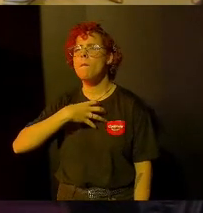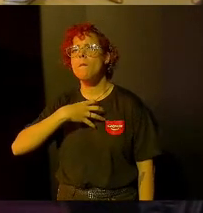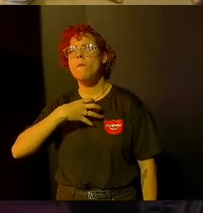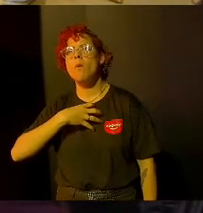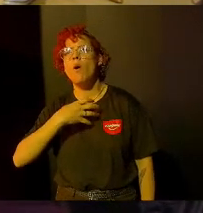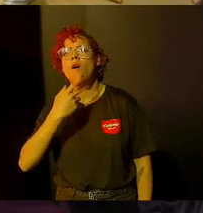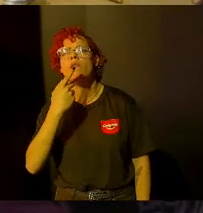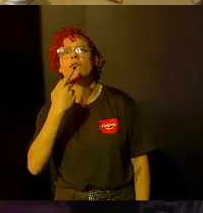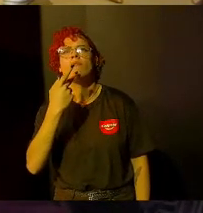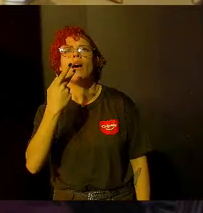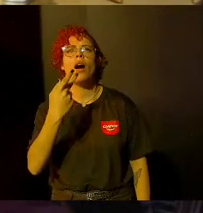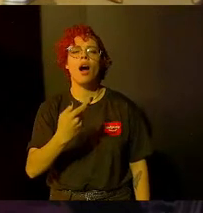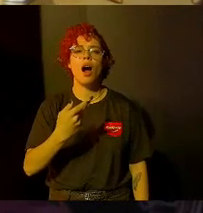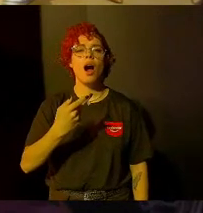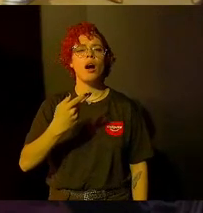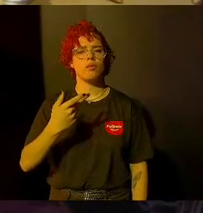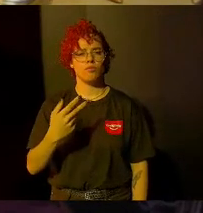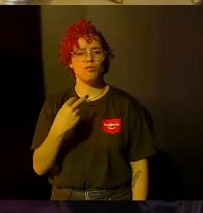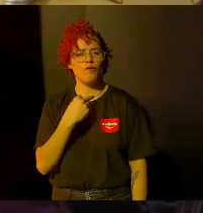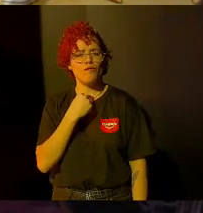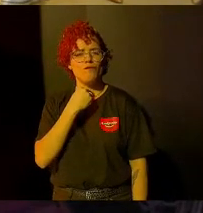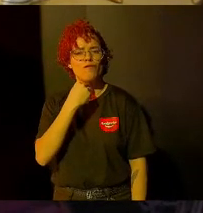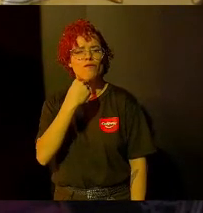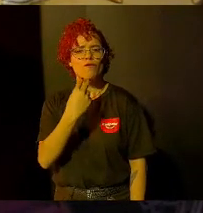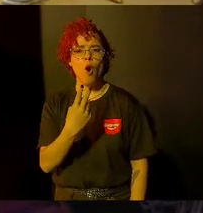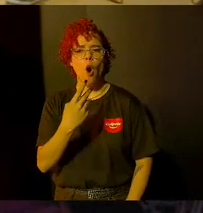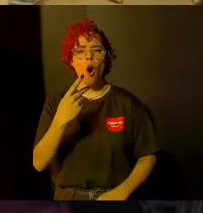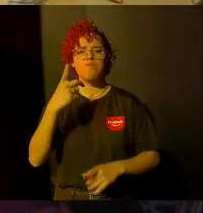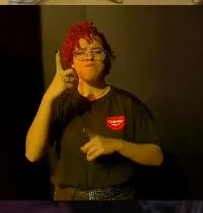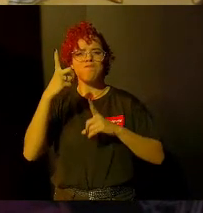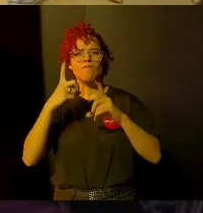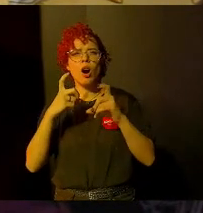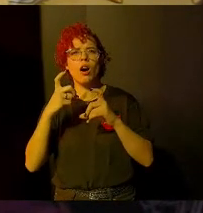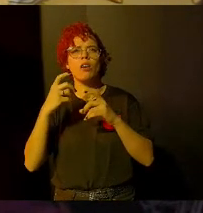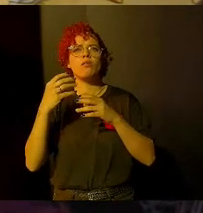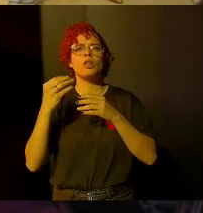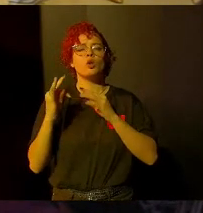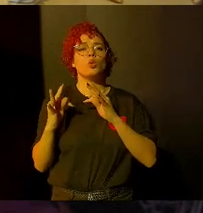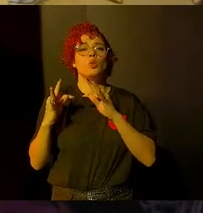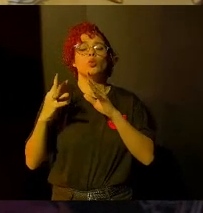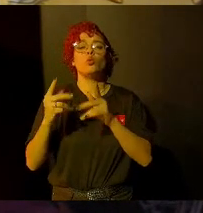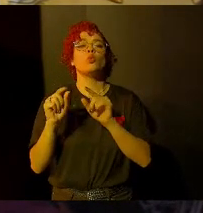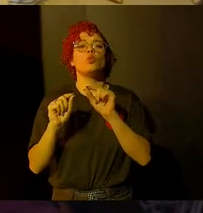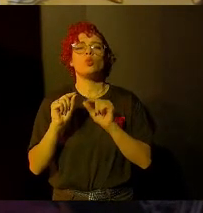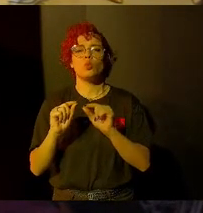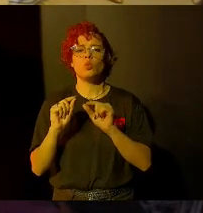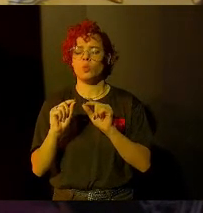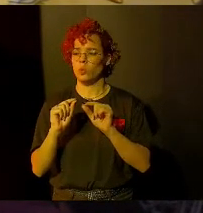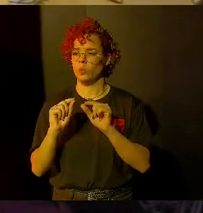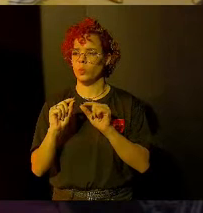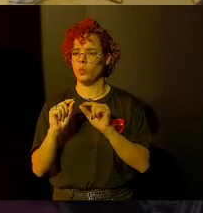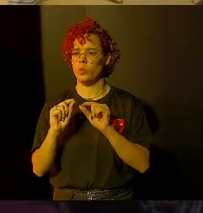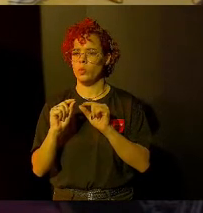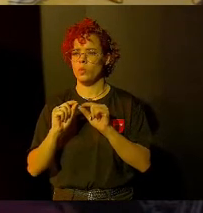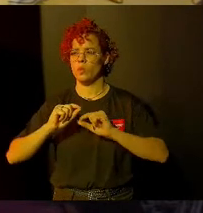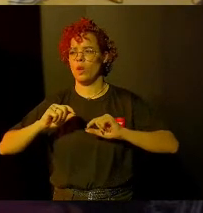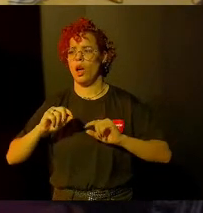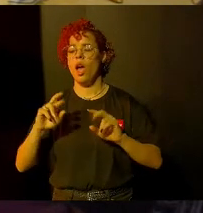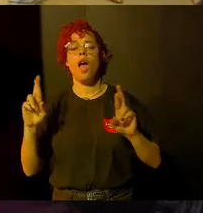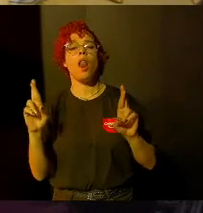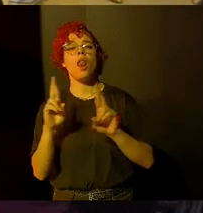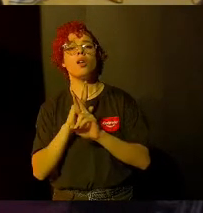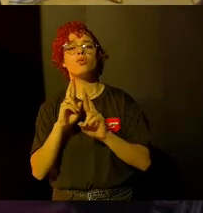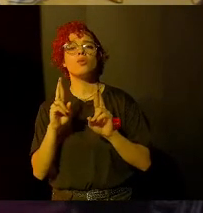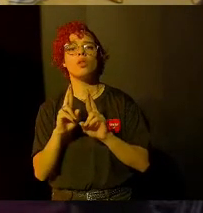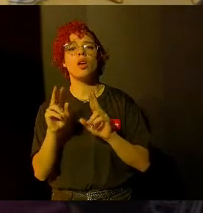né de uma entonação de um conjunto direções e sobretudo relativas relacionadas à figura